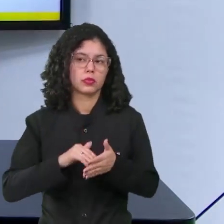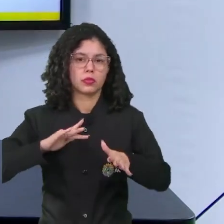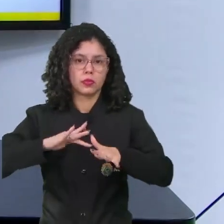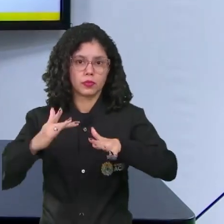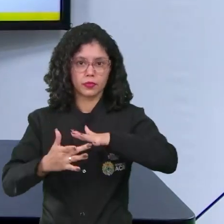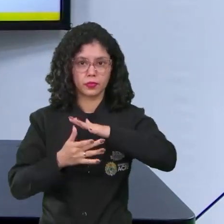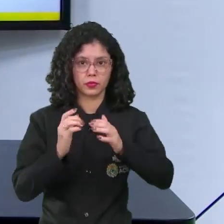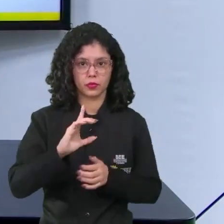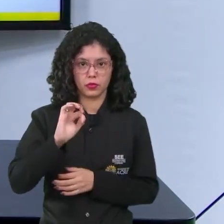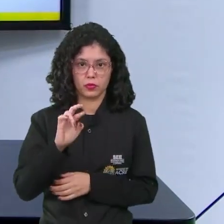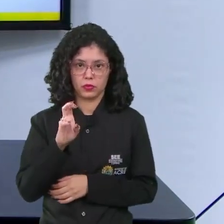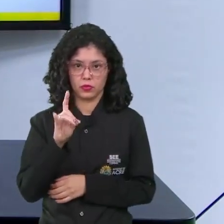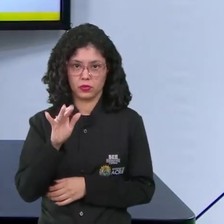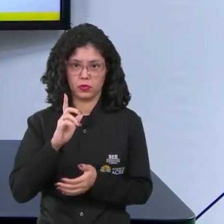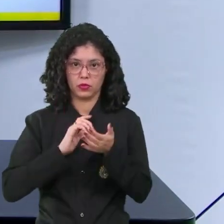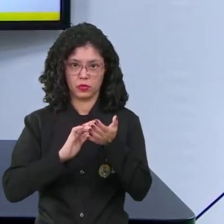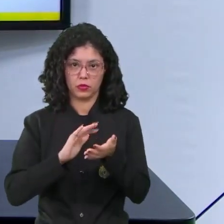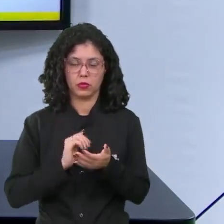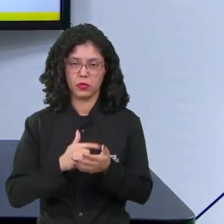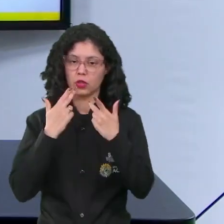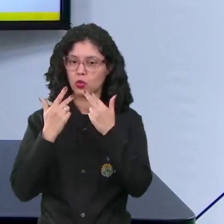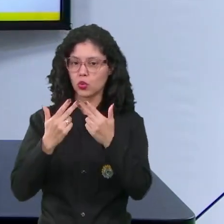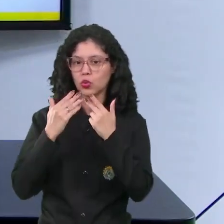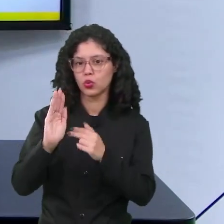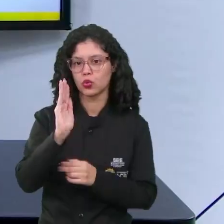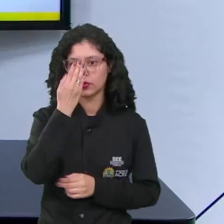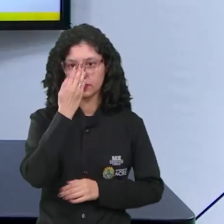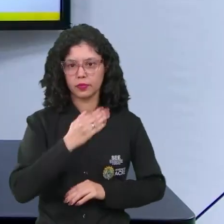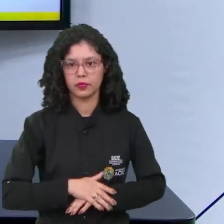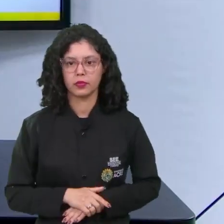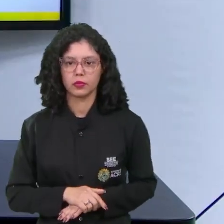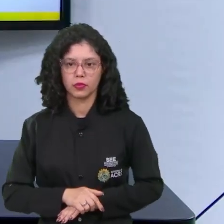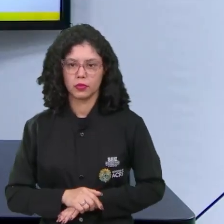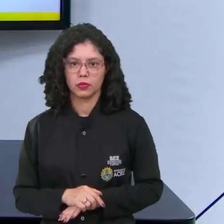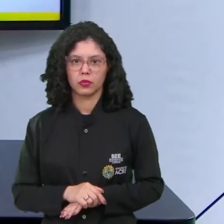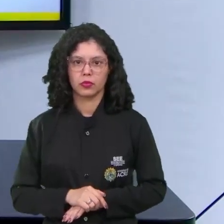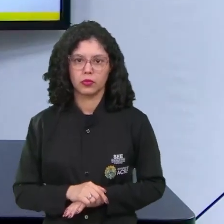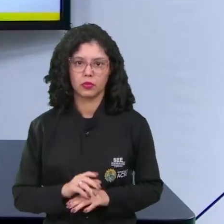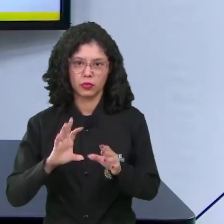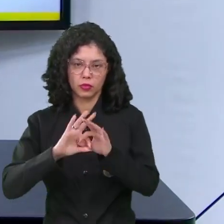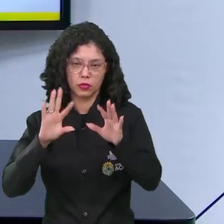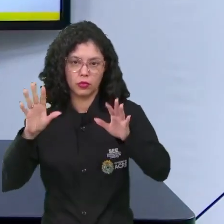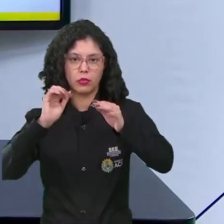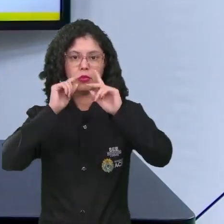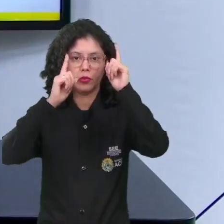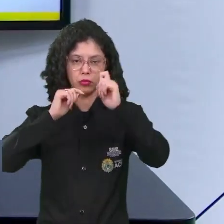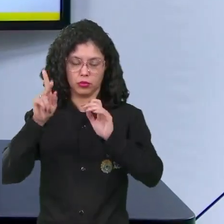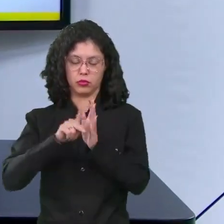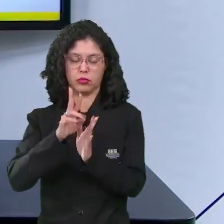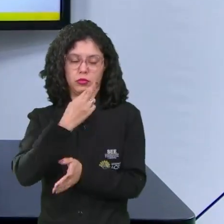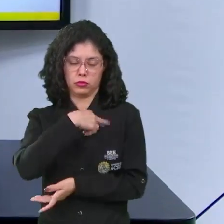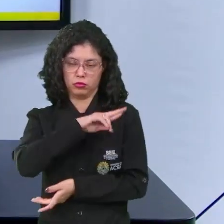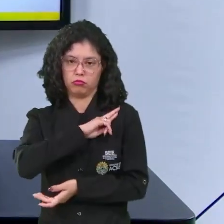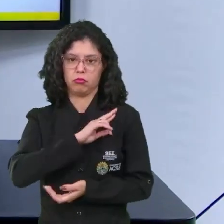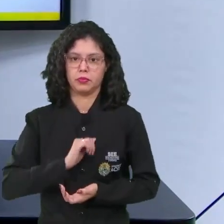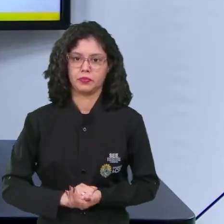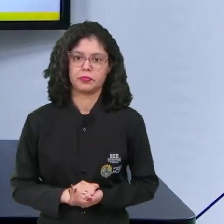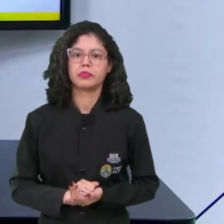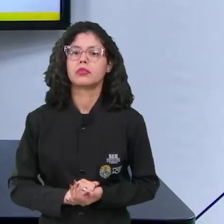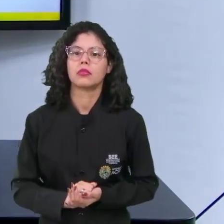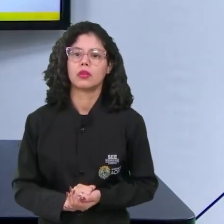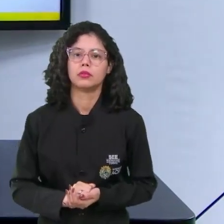um curador digital que não segue aí a questão da liberdade de expressão, da responsabilidade,